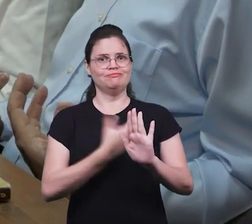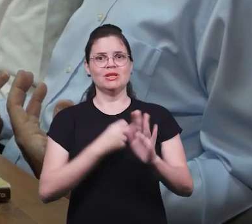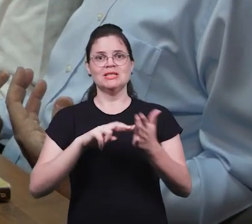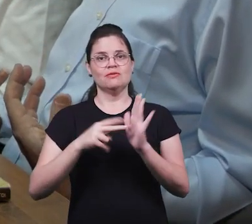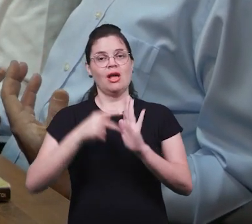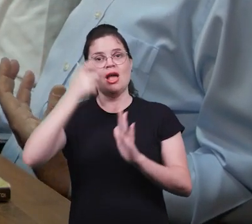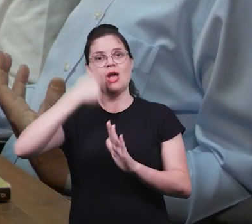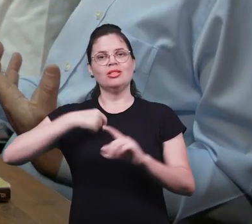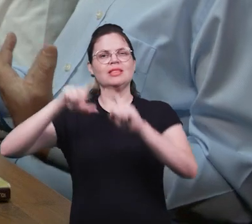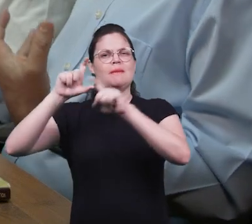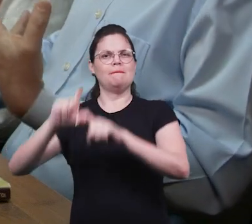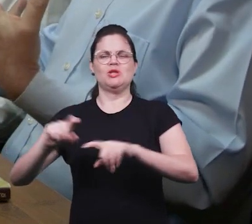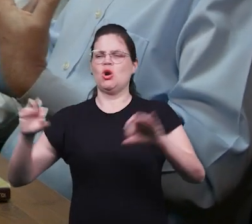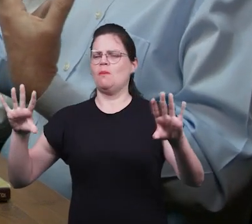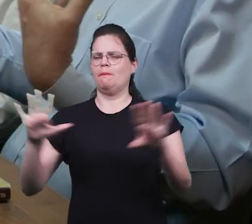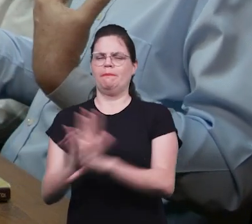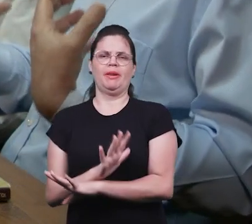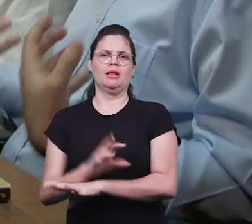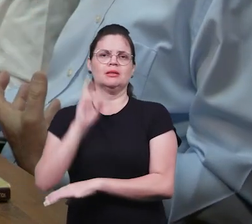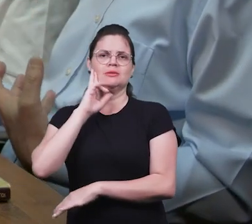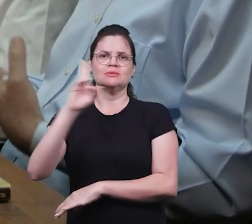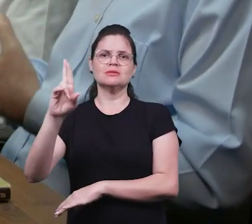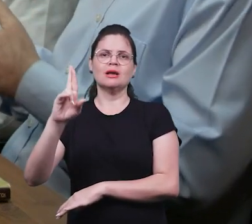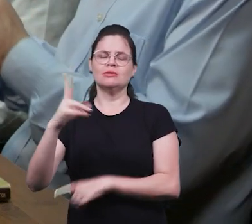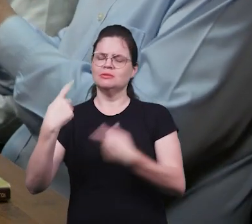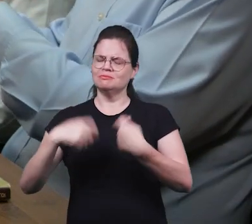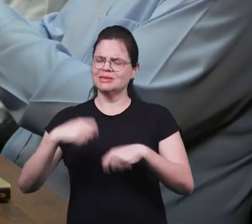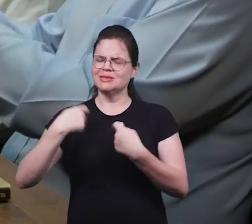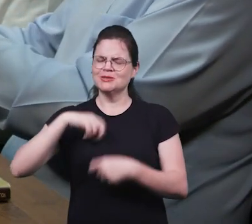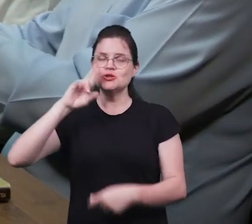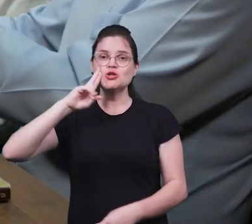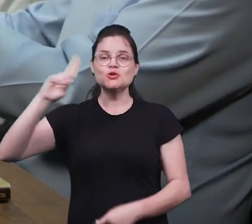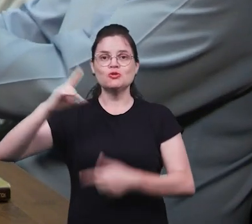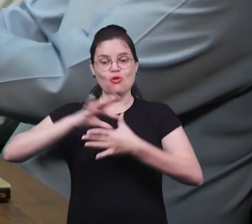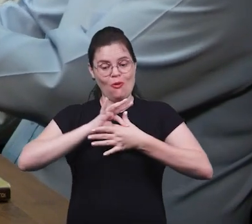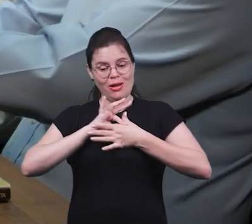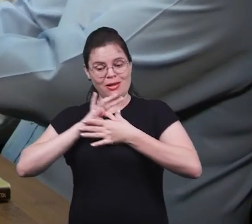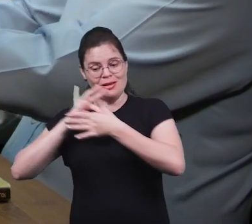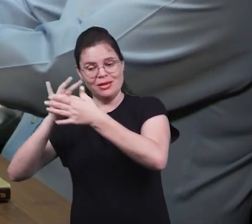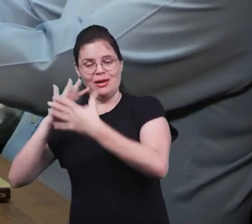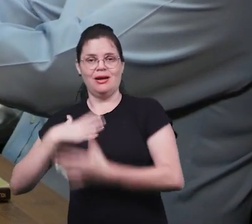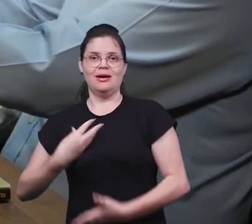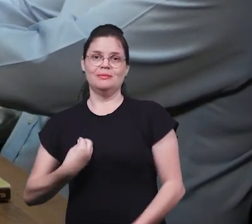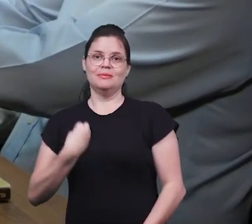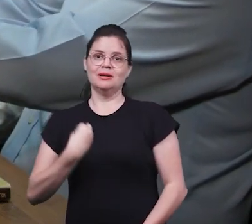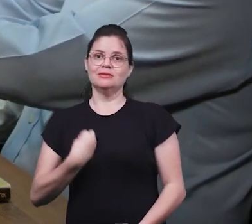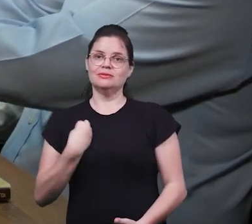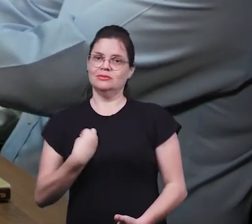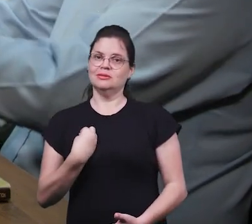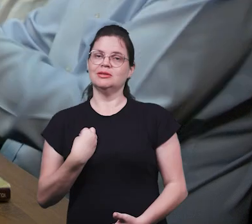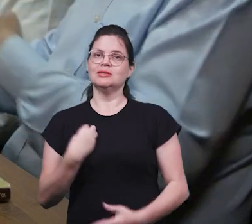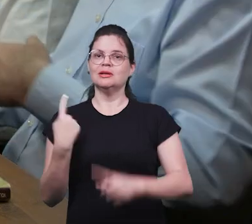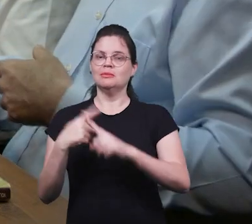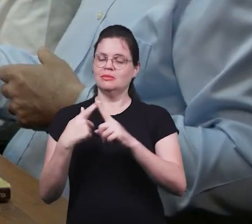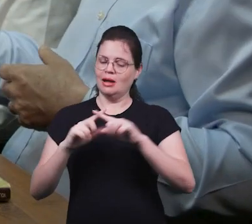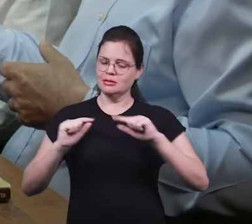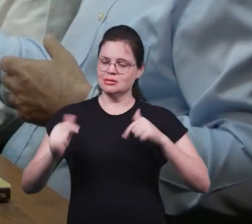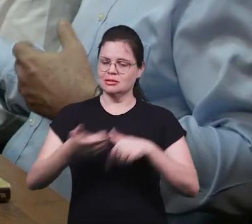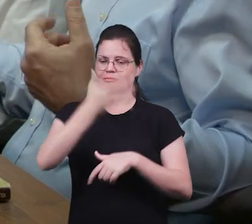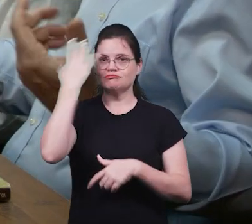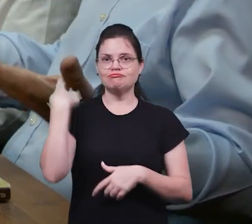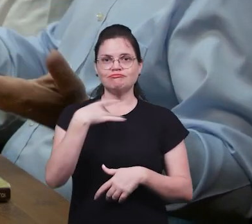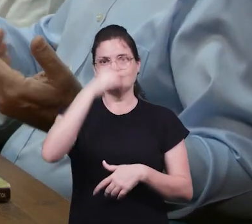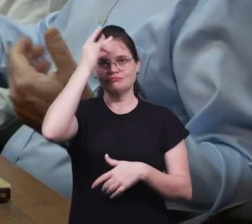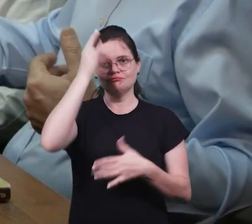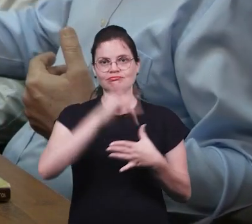plena da revelação do Senhor que acontece pela operação do Espírito Santo. Diniz